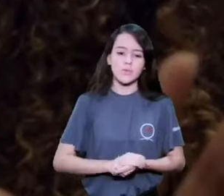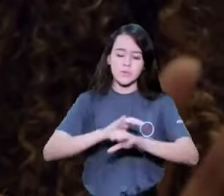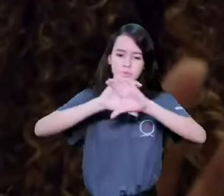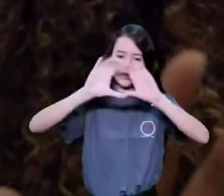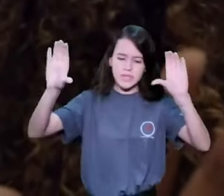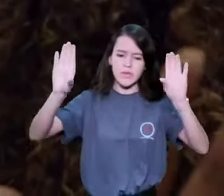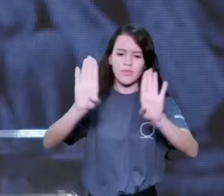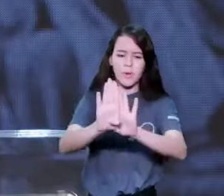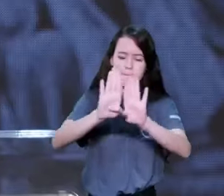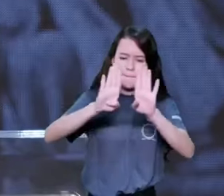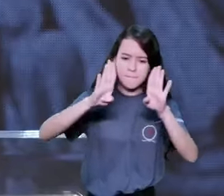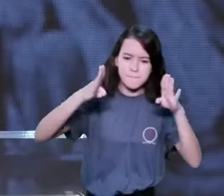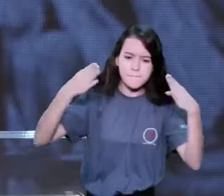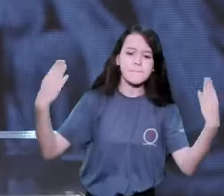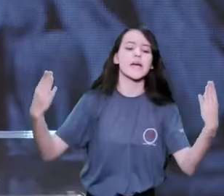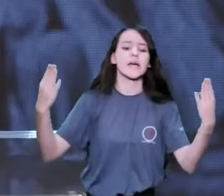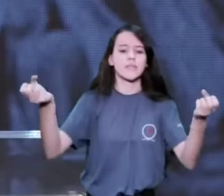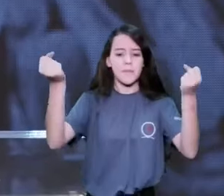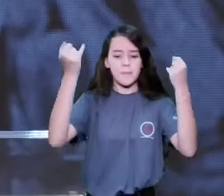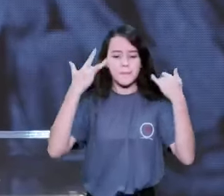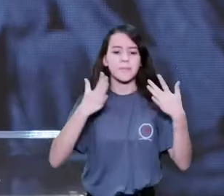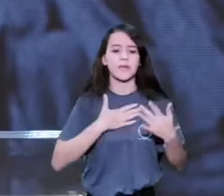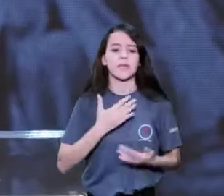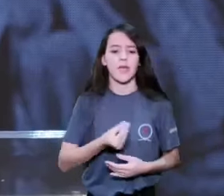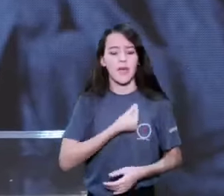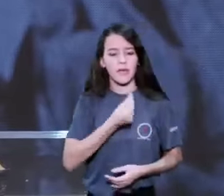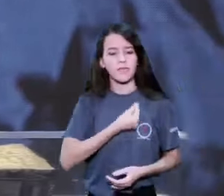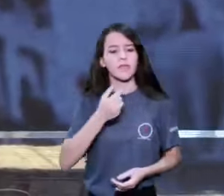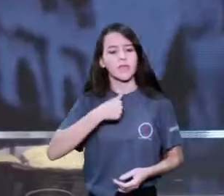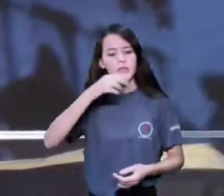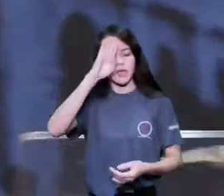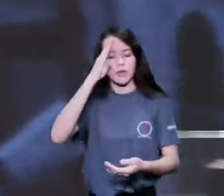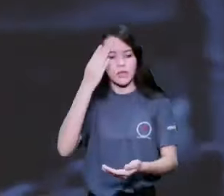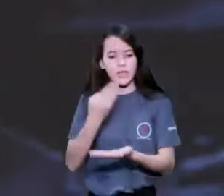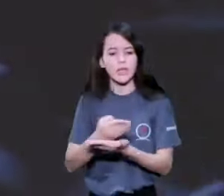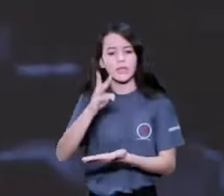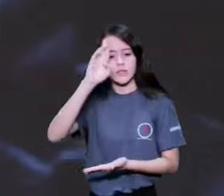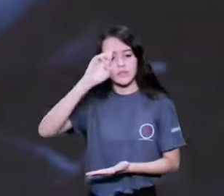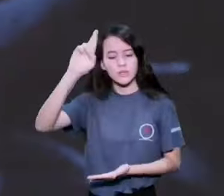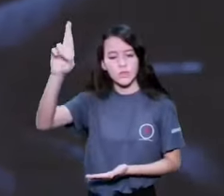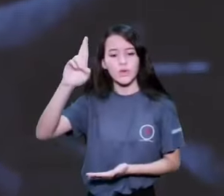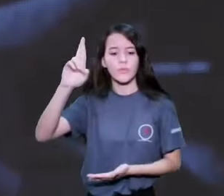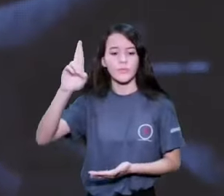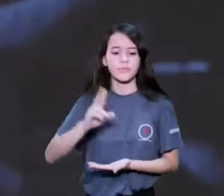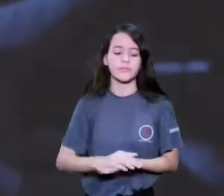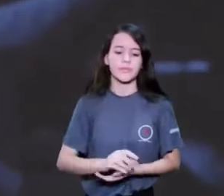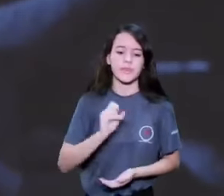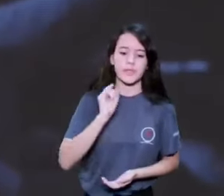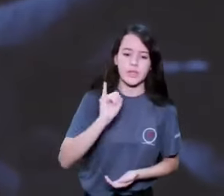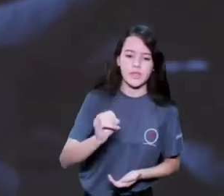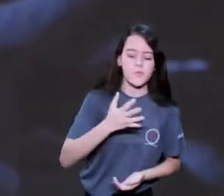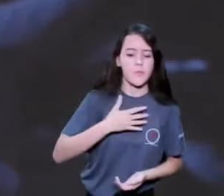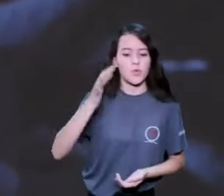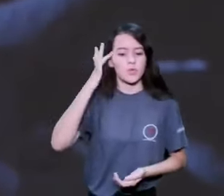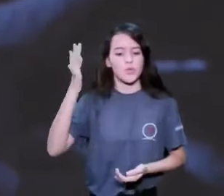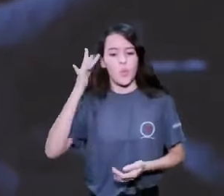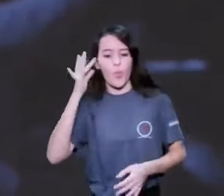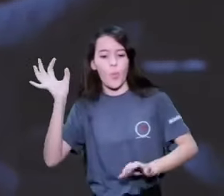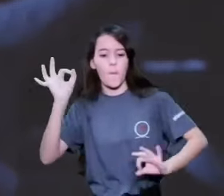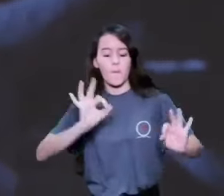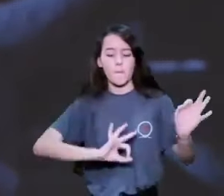dos céus estão abertas sobre a minha vida eu creio Senhor que mesmo que meus sonhos meus